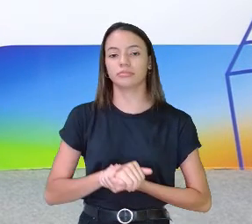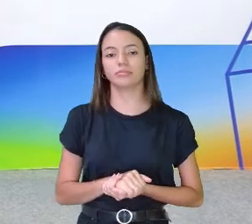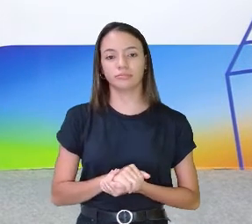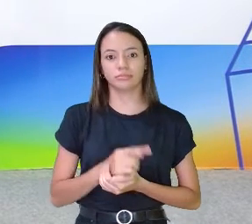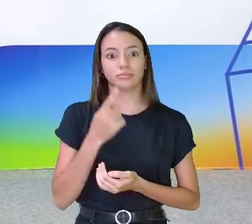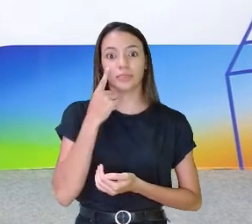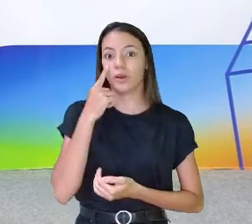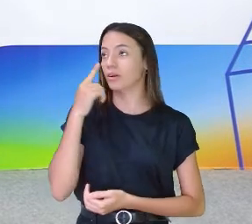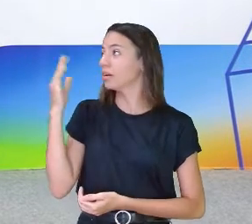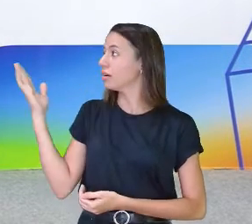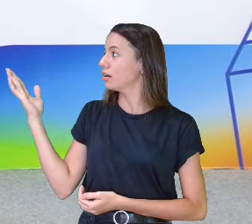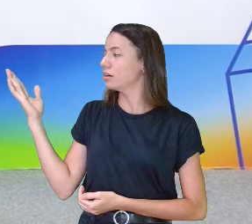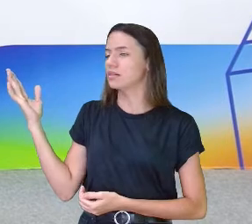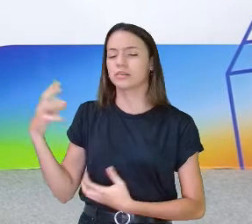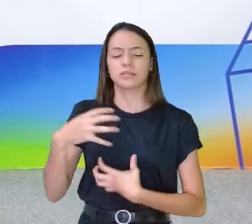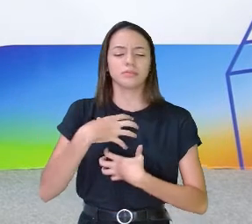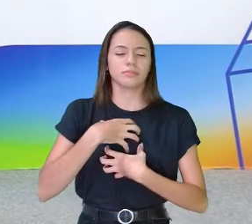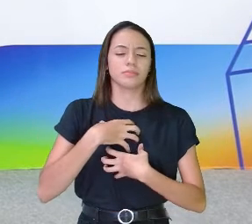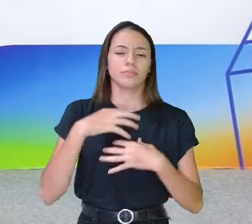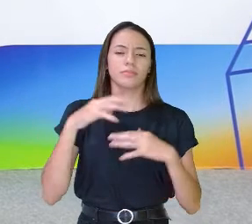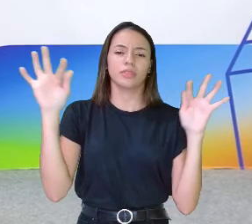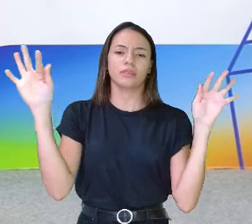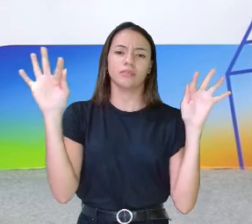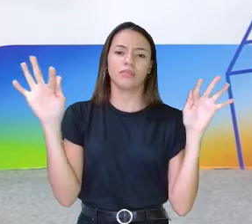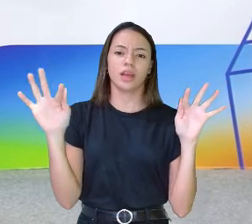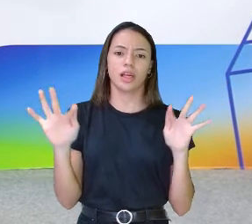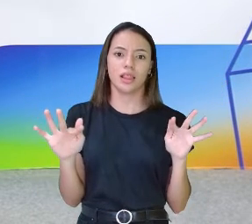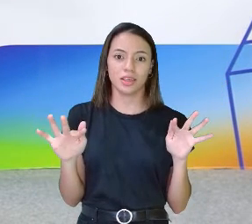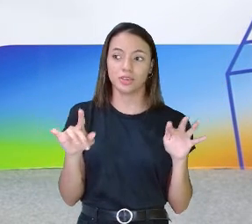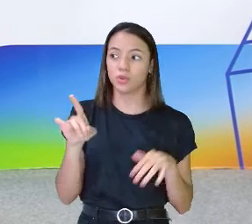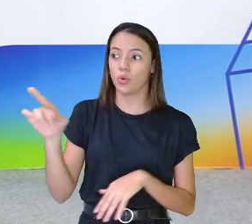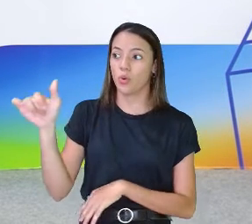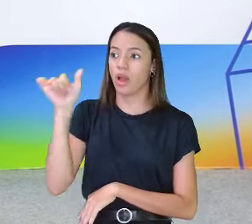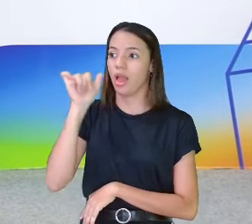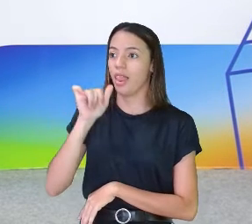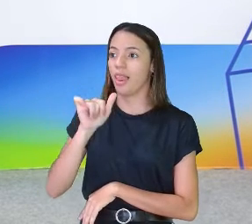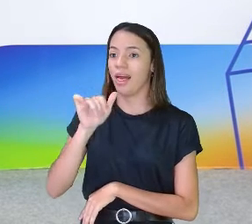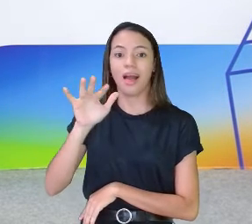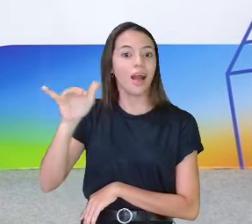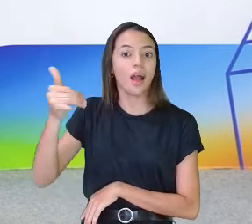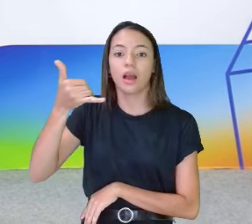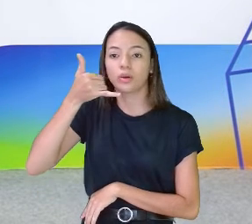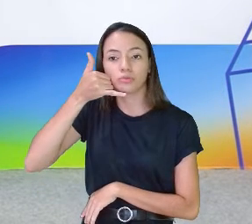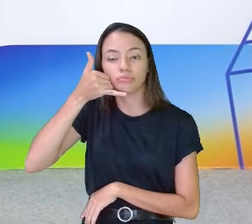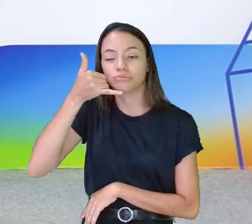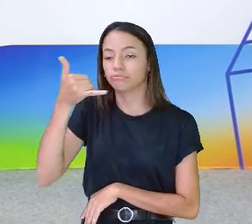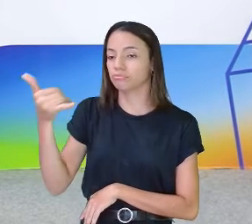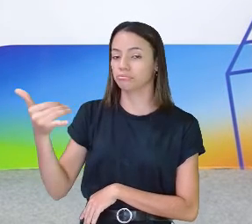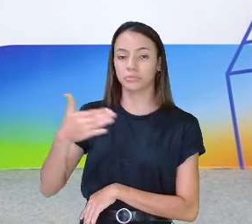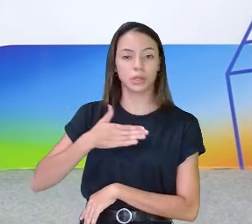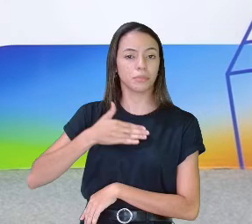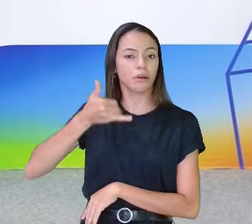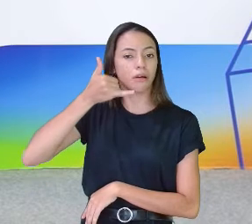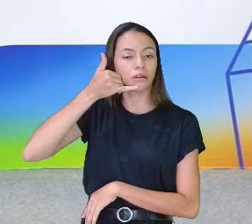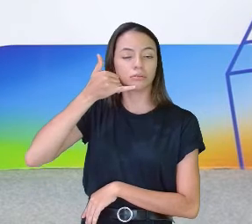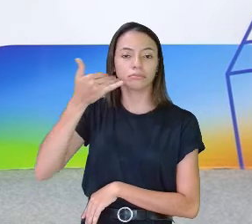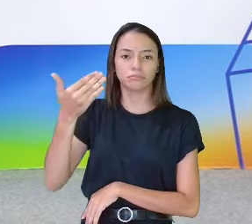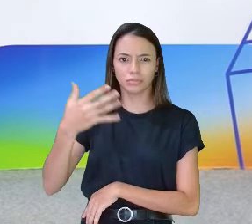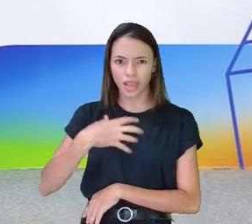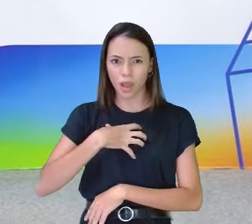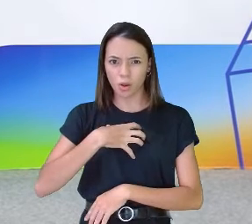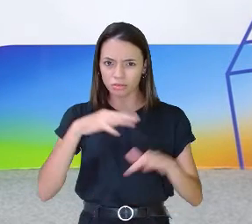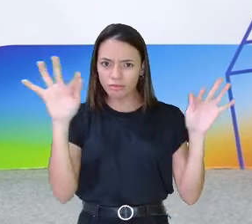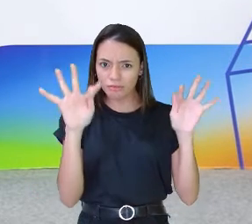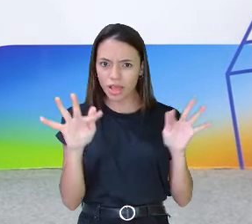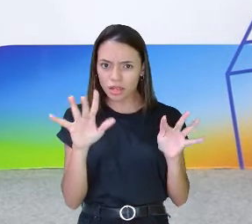fico feliz quando ela não atende as minhas ligações. Ora, eu fico realmente feliz? Eu